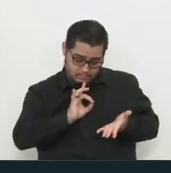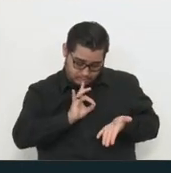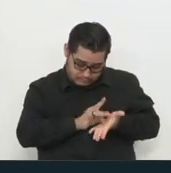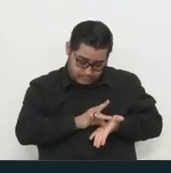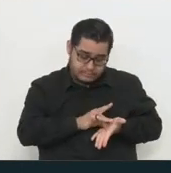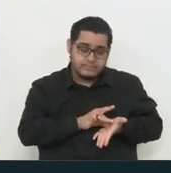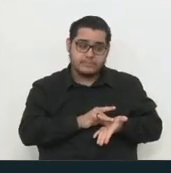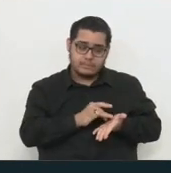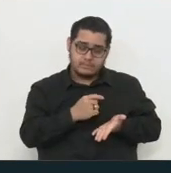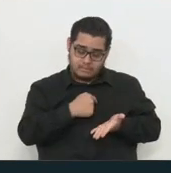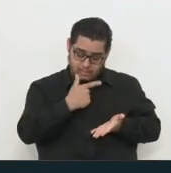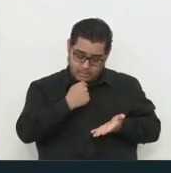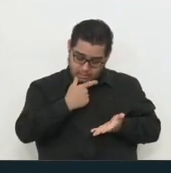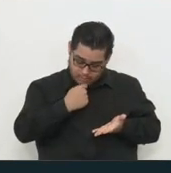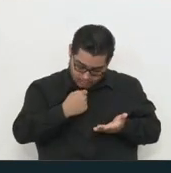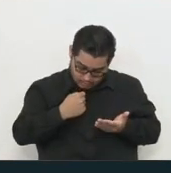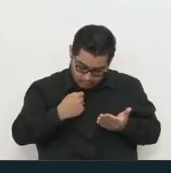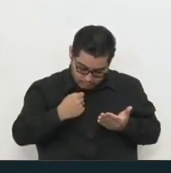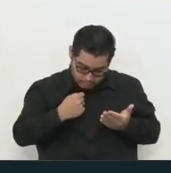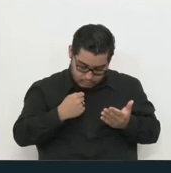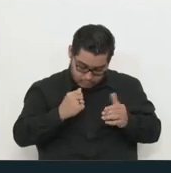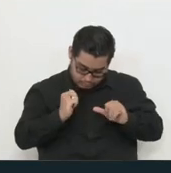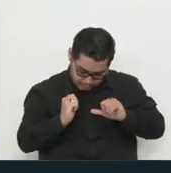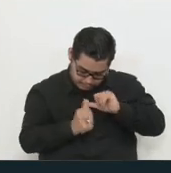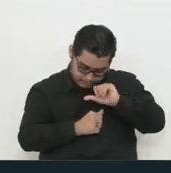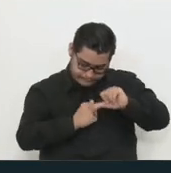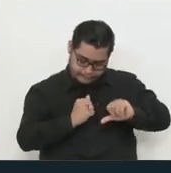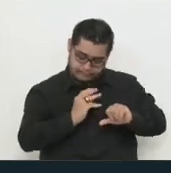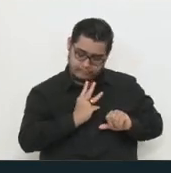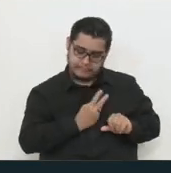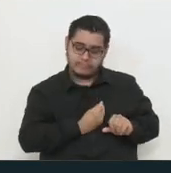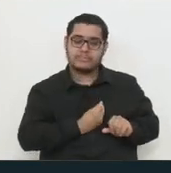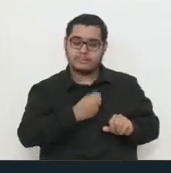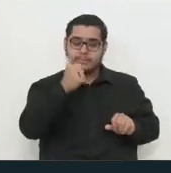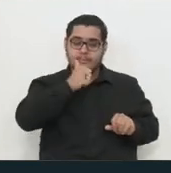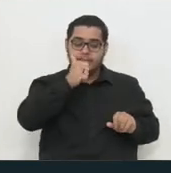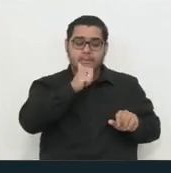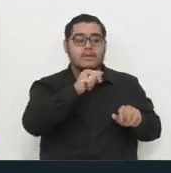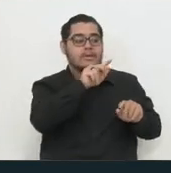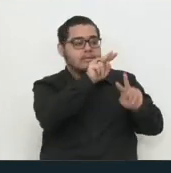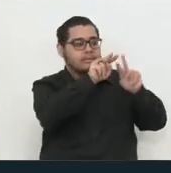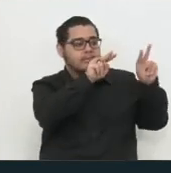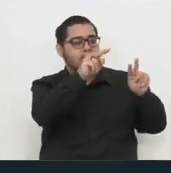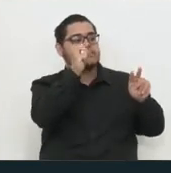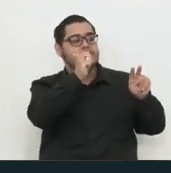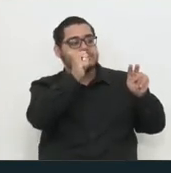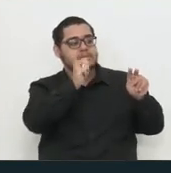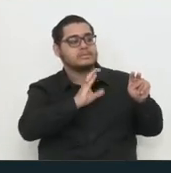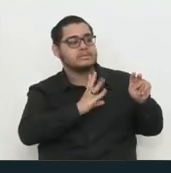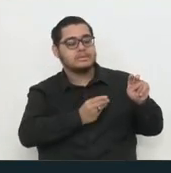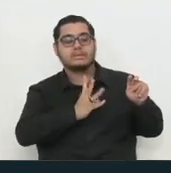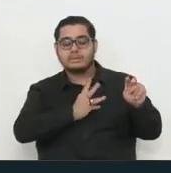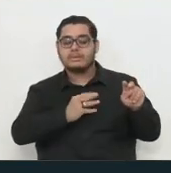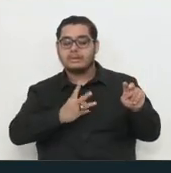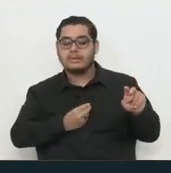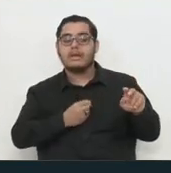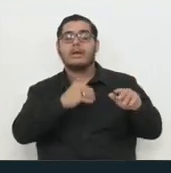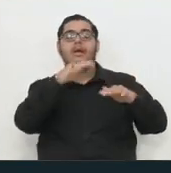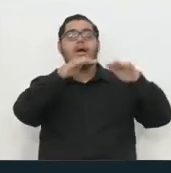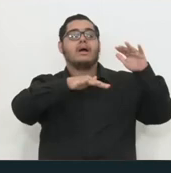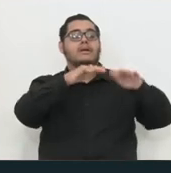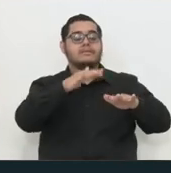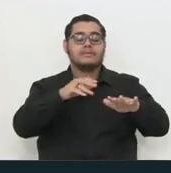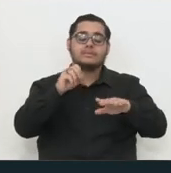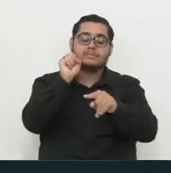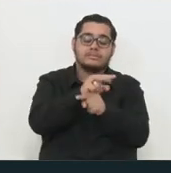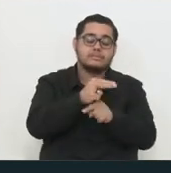mulheres e esta premissa faz com que essas travestis e mulheres transexuais sejam impedidas de acessarem do mercado formal